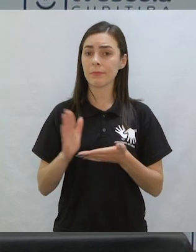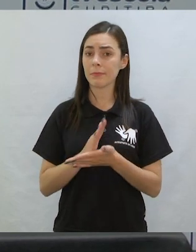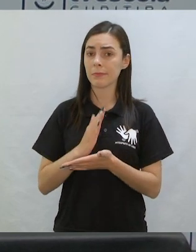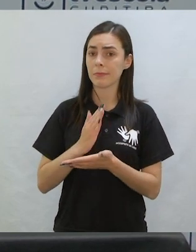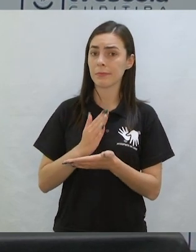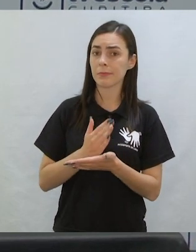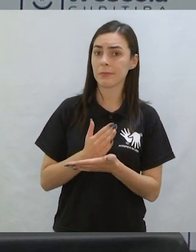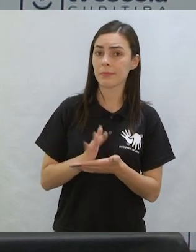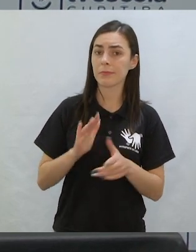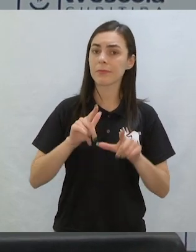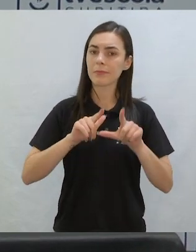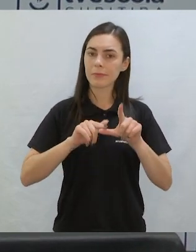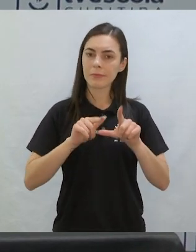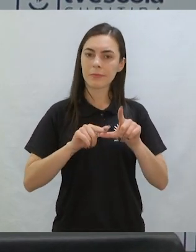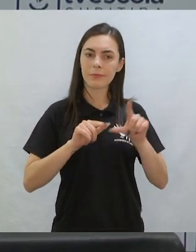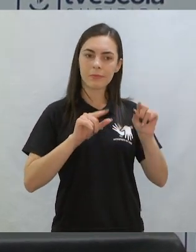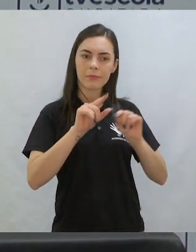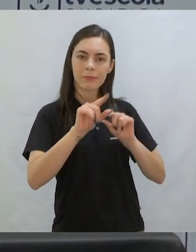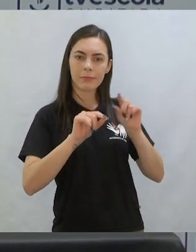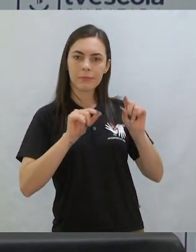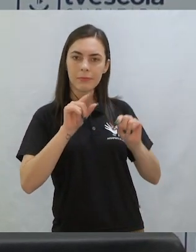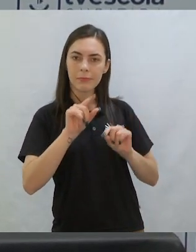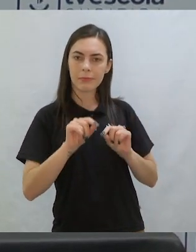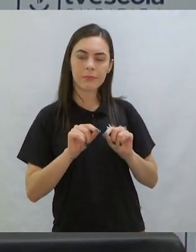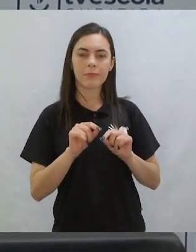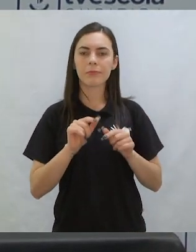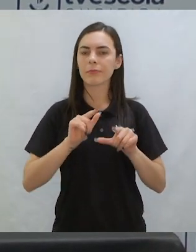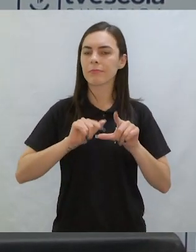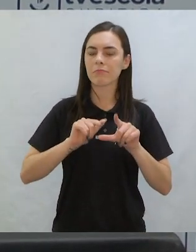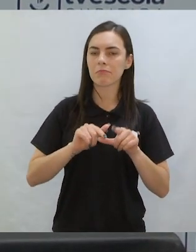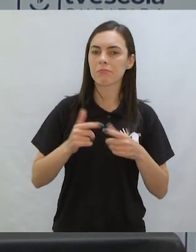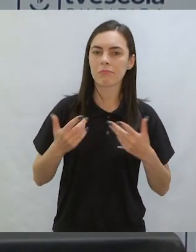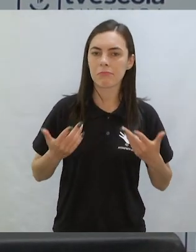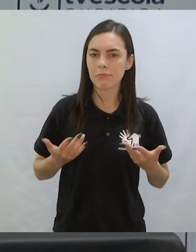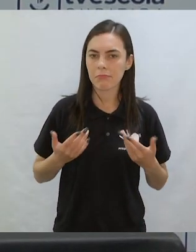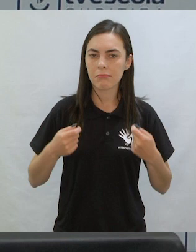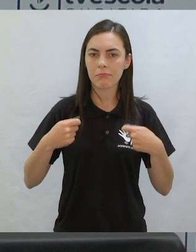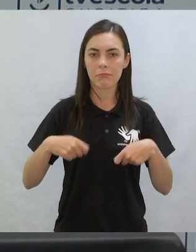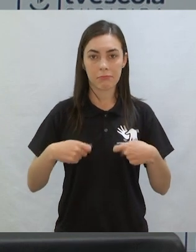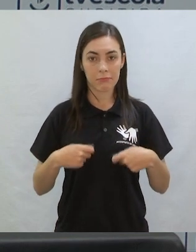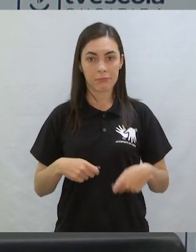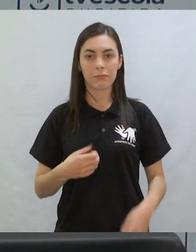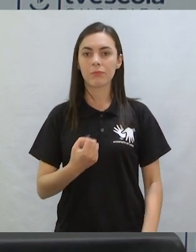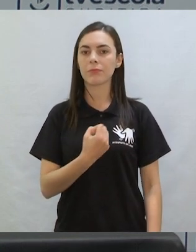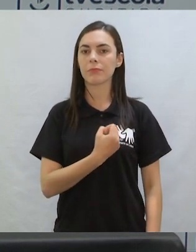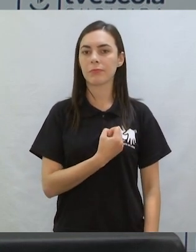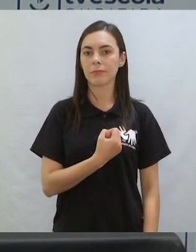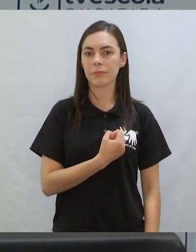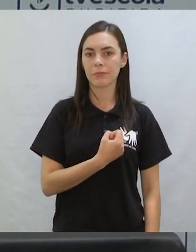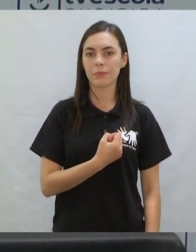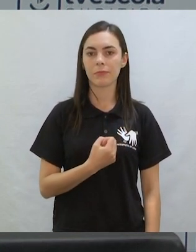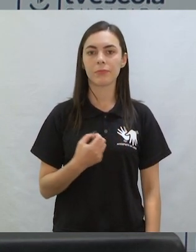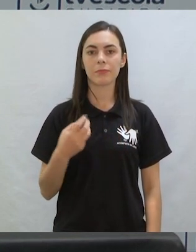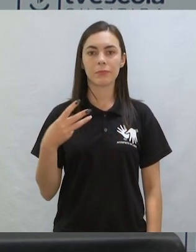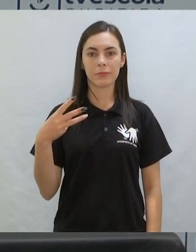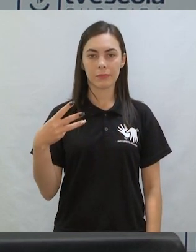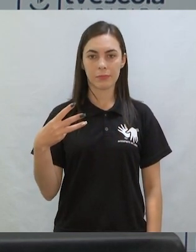também algumas letras. Que letras serão desta vez? Nós vamos precisar do